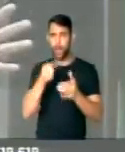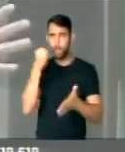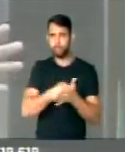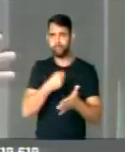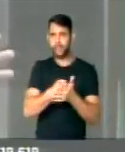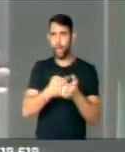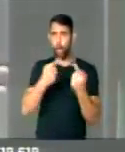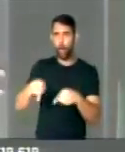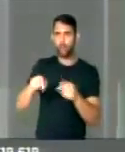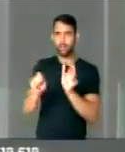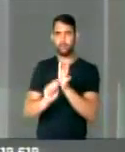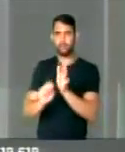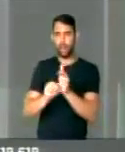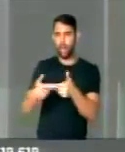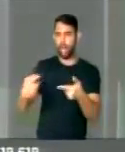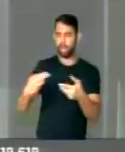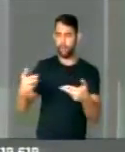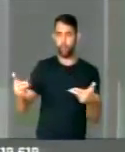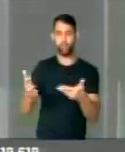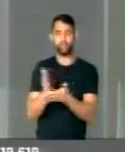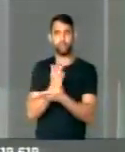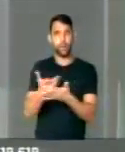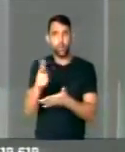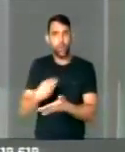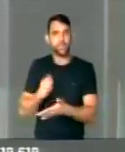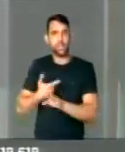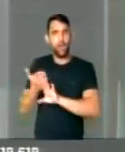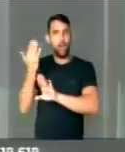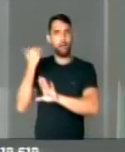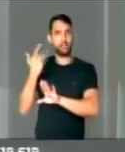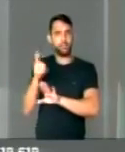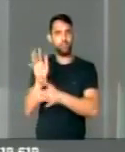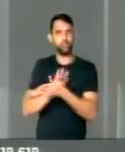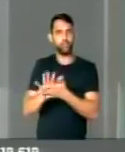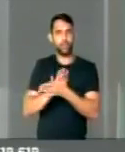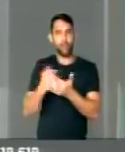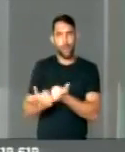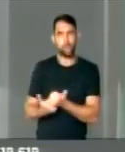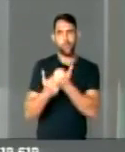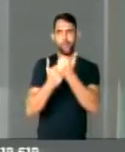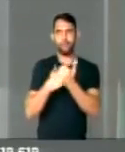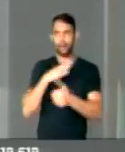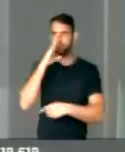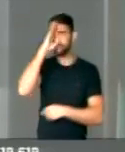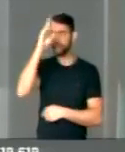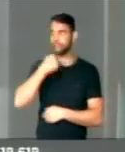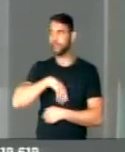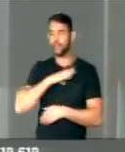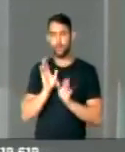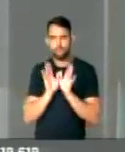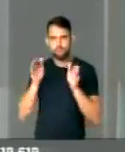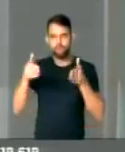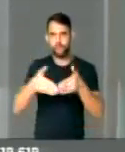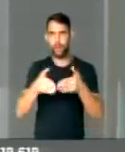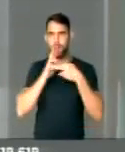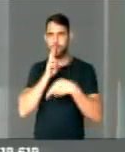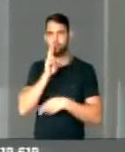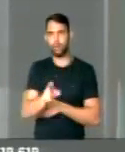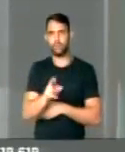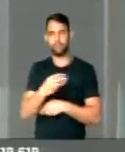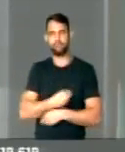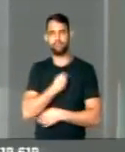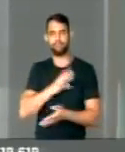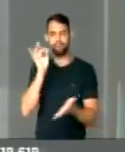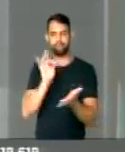que antes sequer existia. E agora, quando há o apoio estatal, quando há a priorização, quando há o foco, o resultado